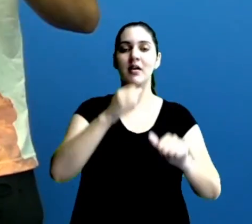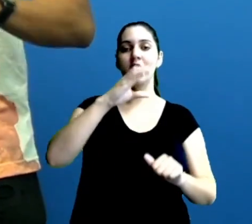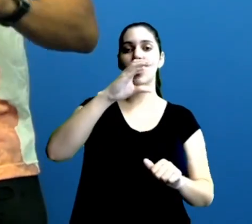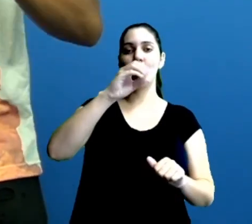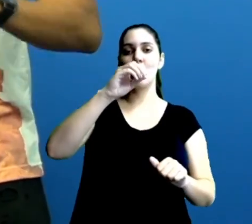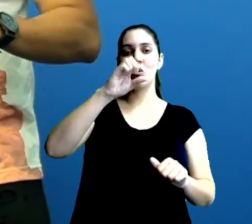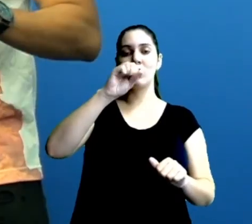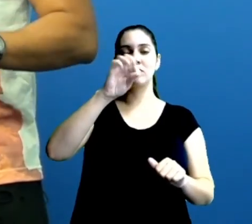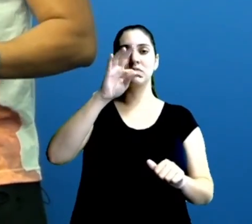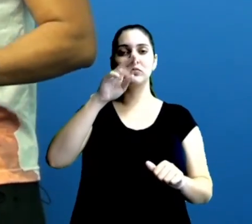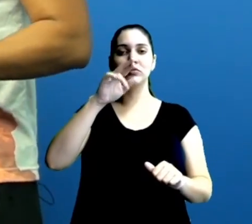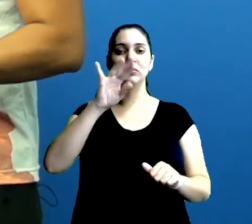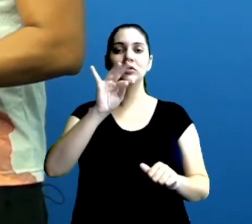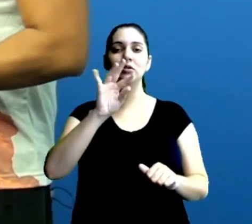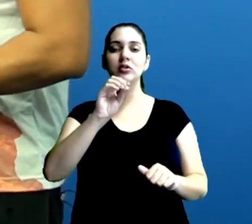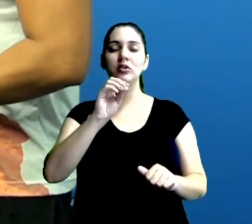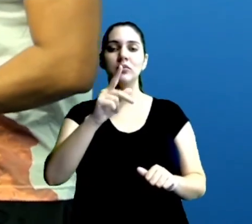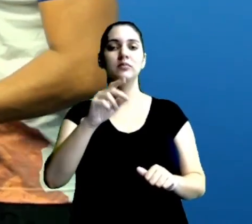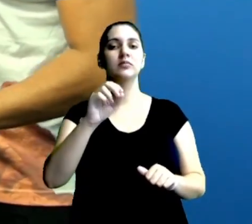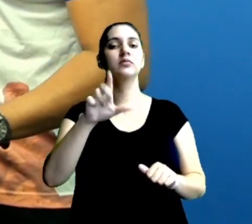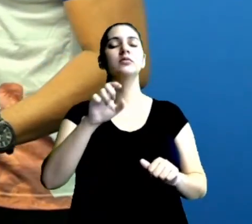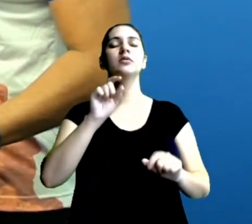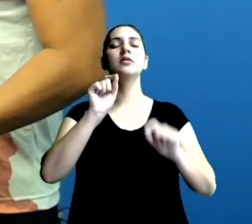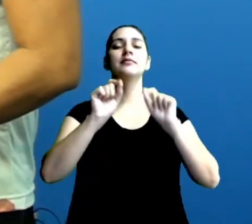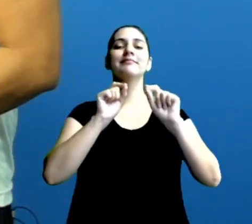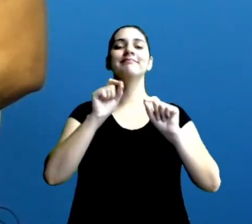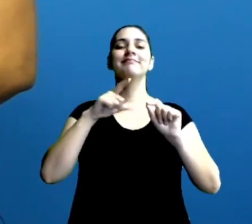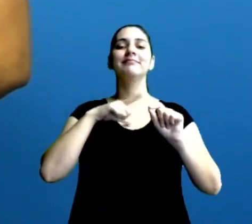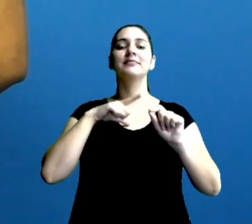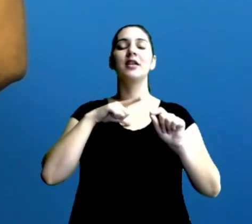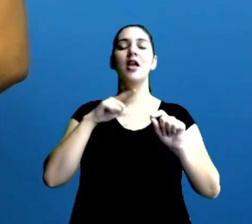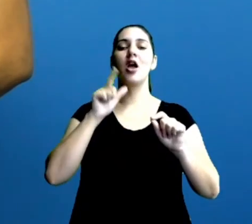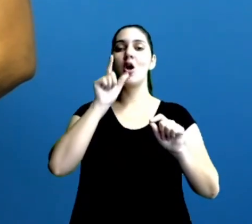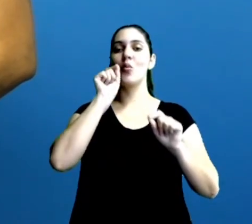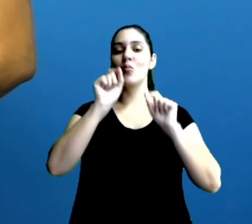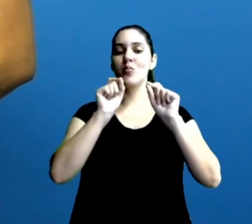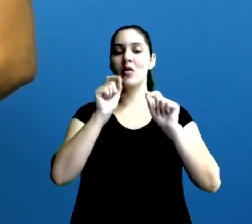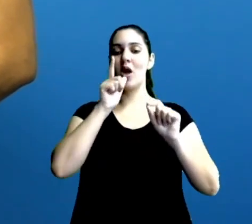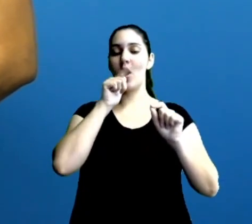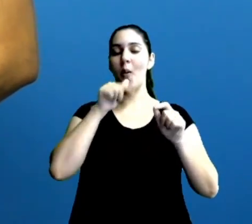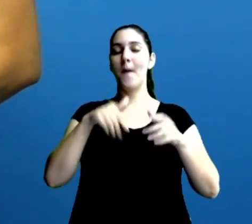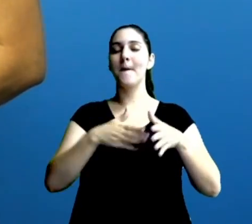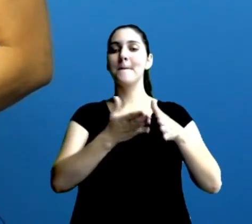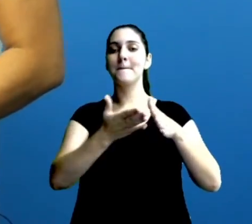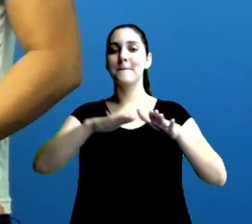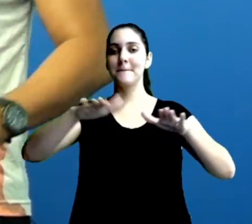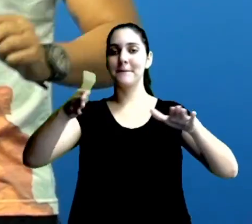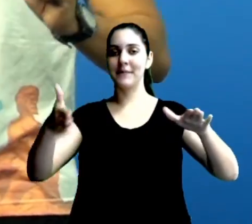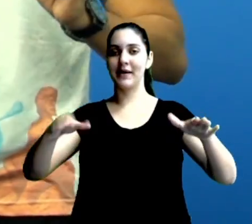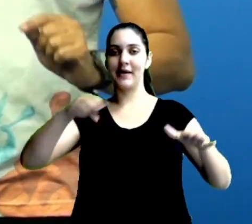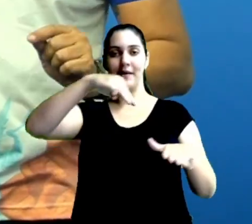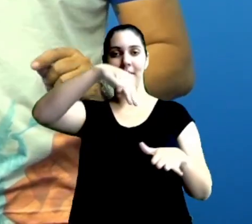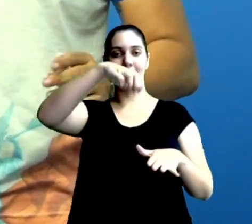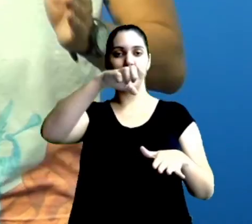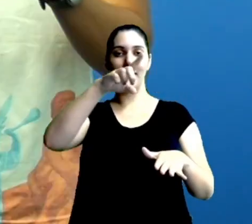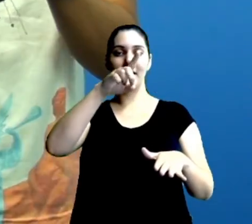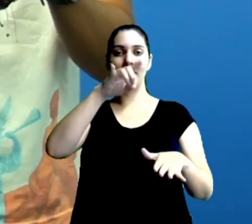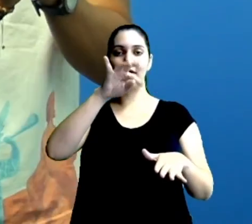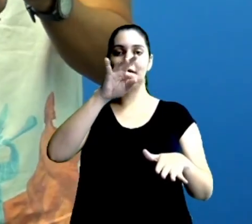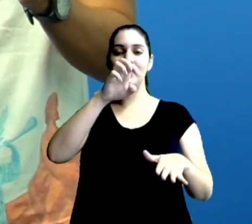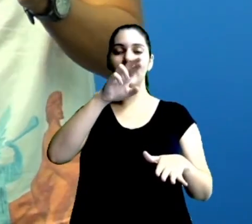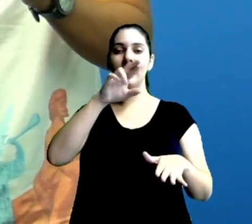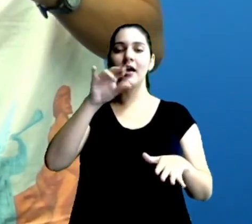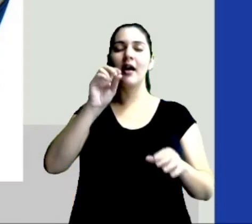turcos, eles vão ocupar o Mar Mediterrâneo, que era justamente o mar